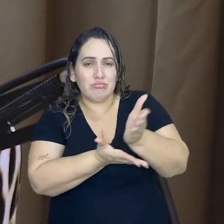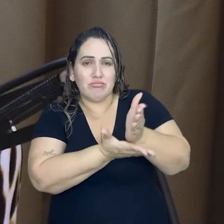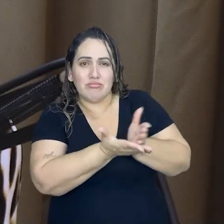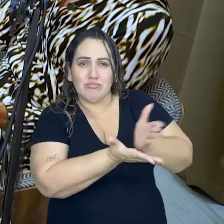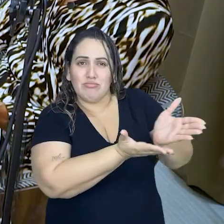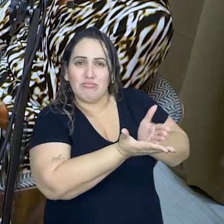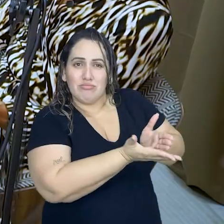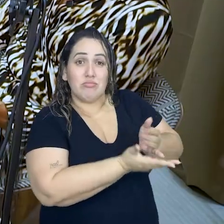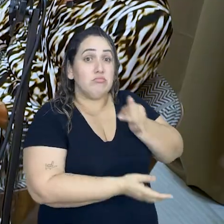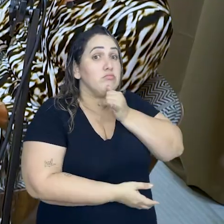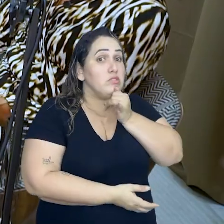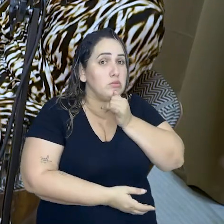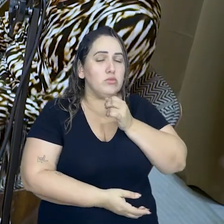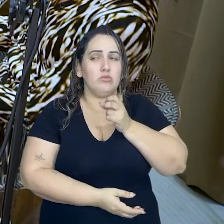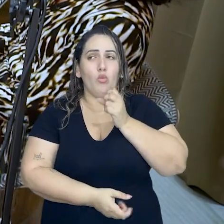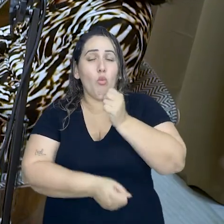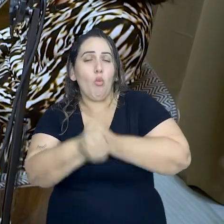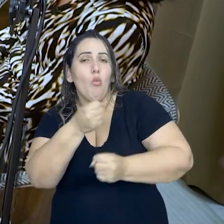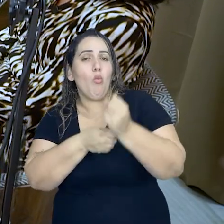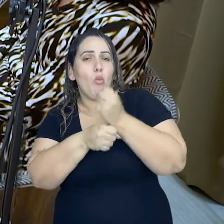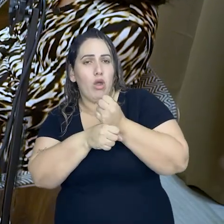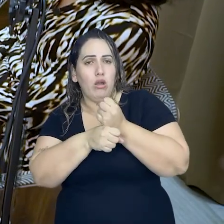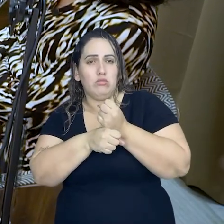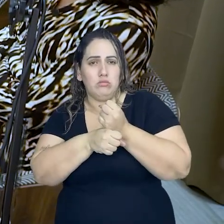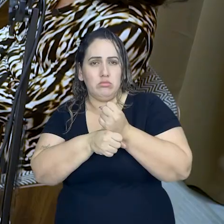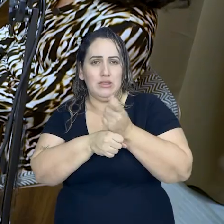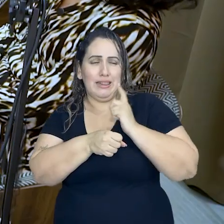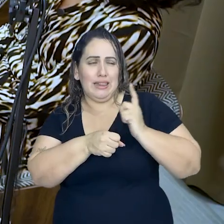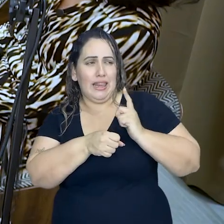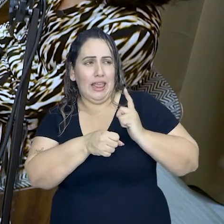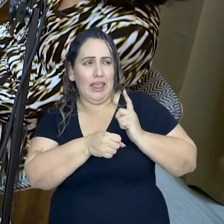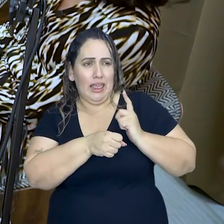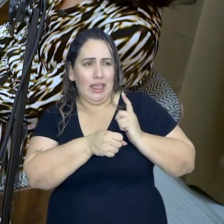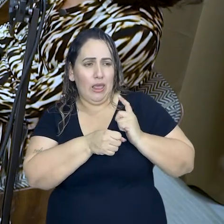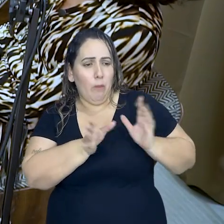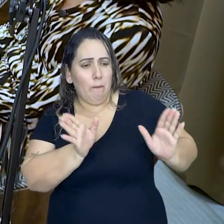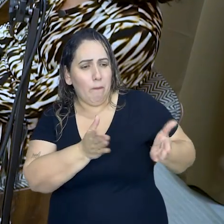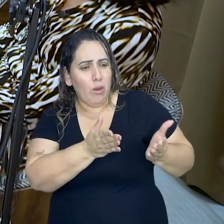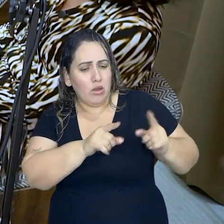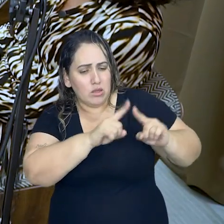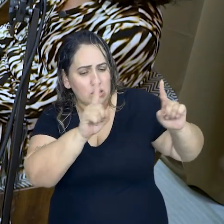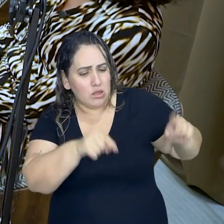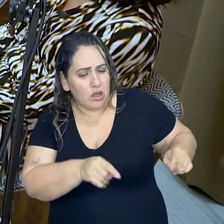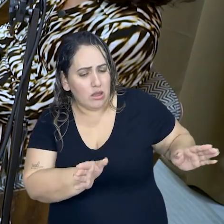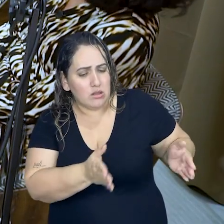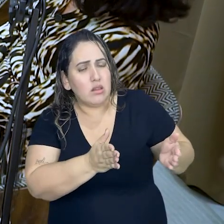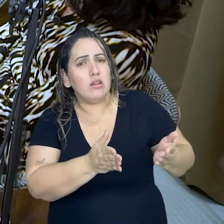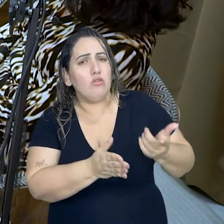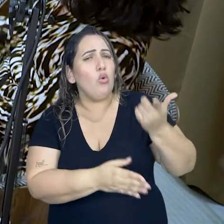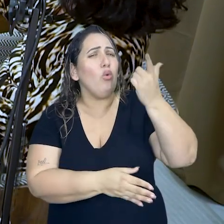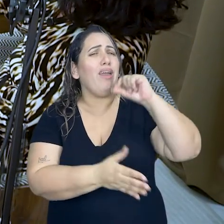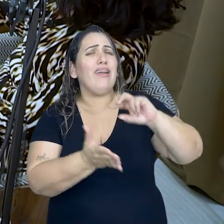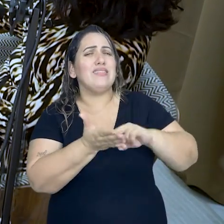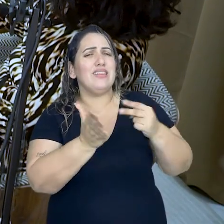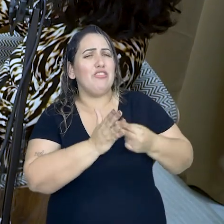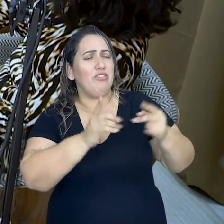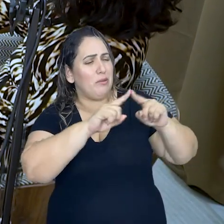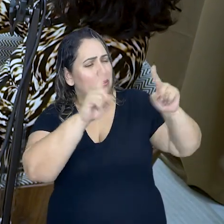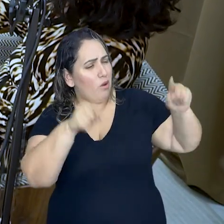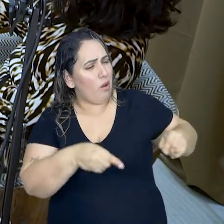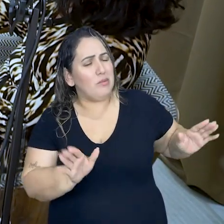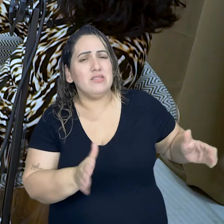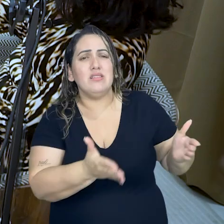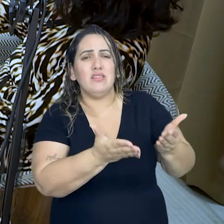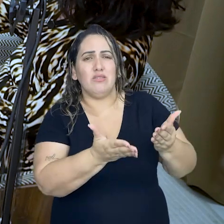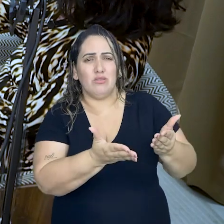incentivo. O que são programas de incentivo à participação feminina na política? Aí é que está,